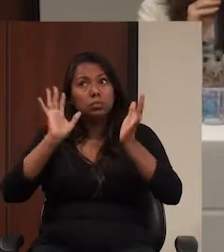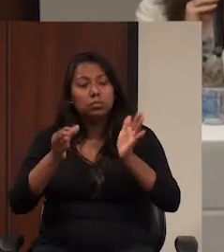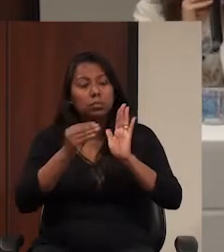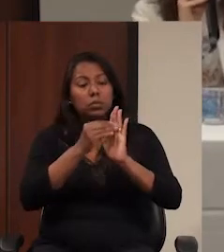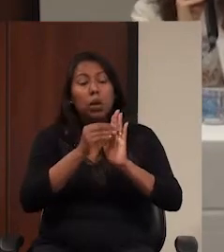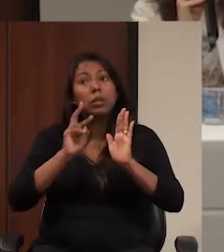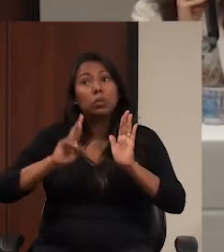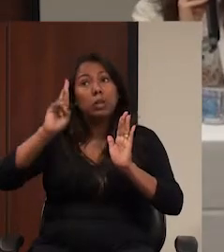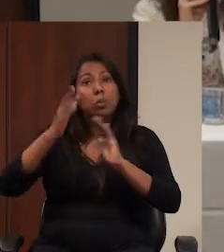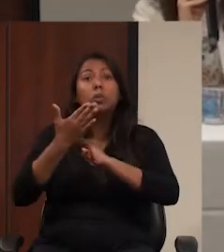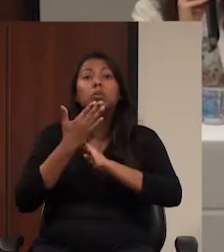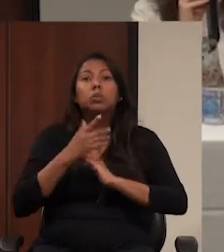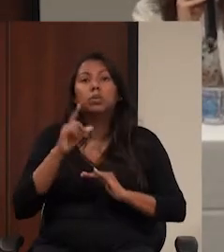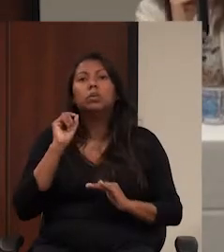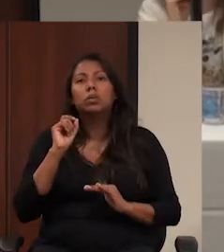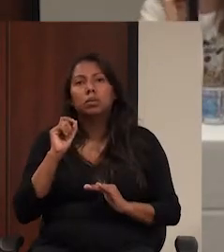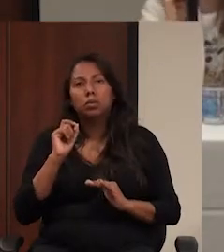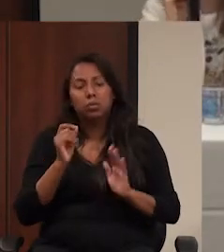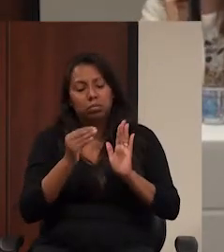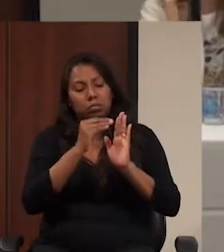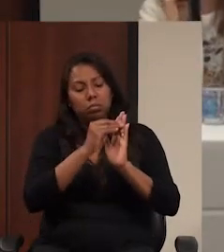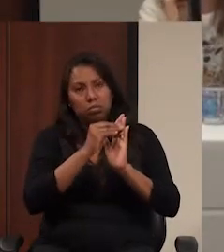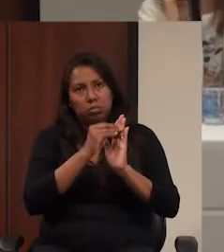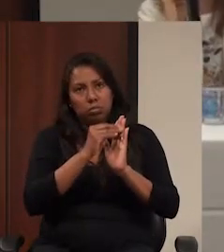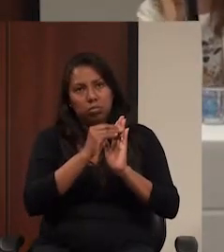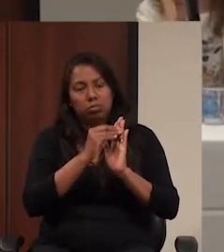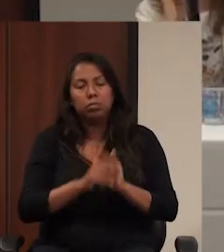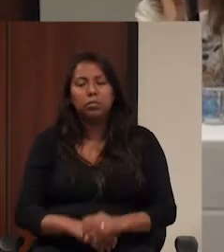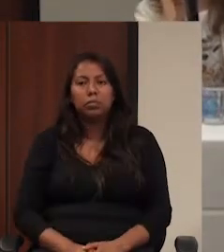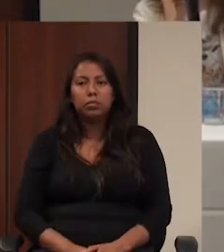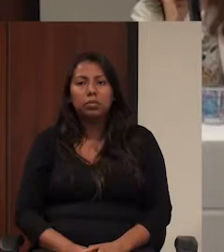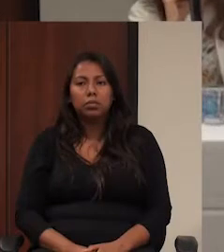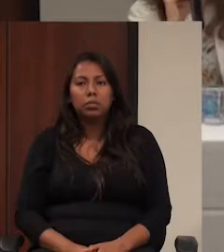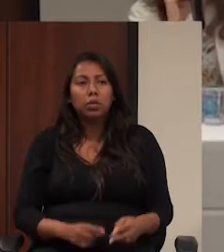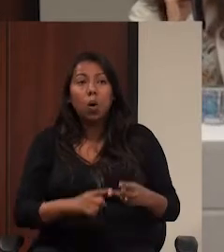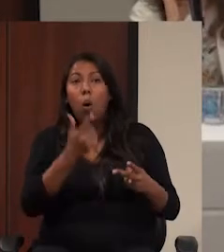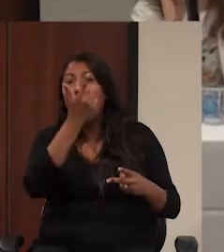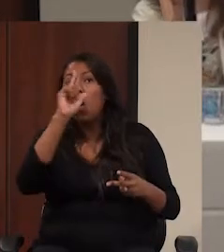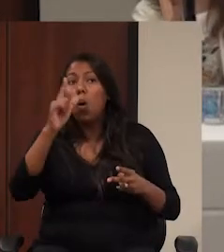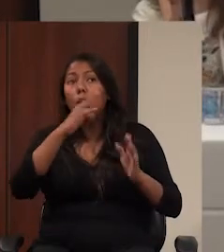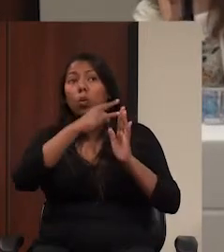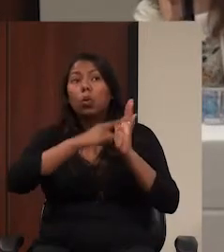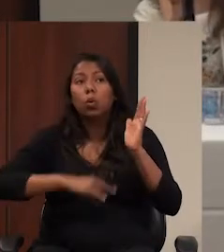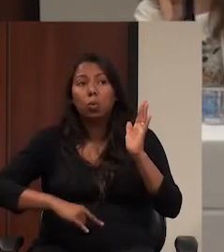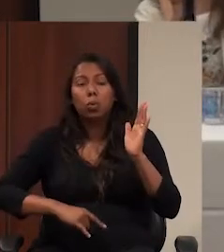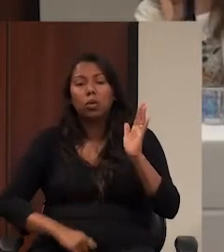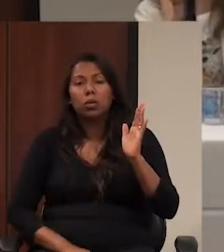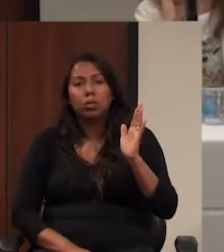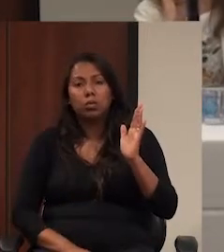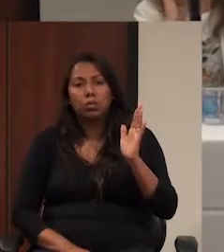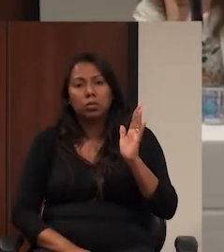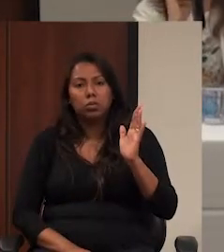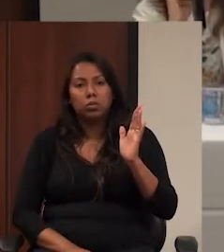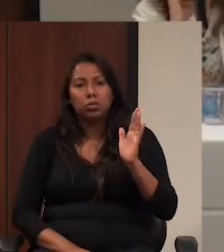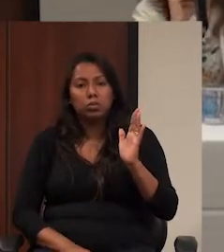pessoa que vai apoiá-la ou ajudá-la a definir a sua vida. Uma outra procuração que prevê é a procuração para formalização de